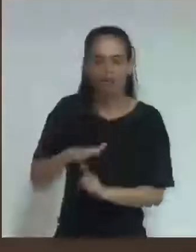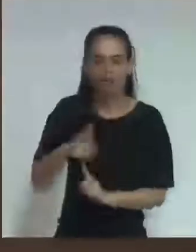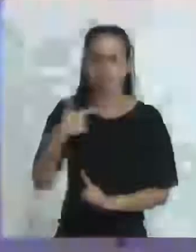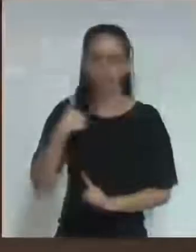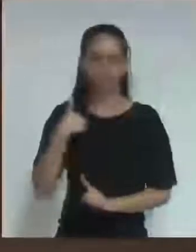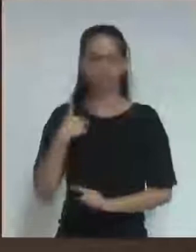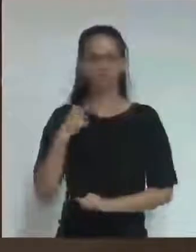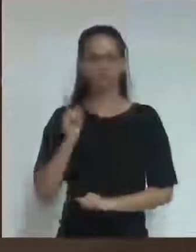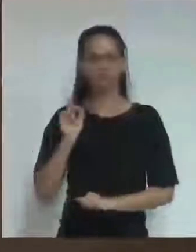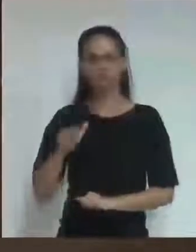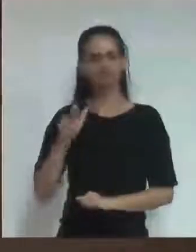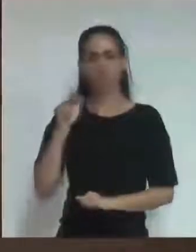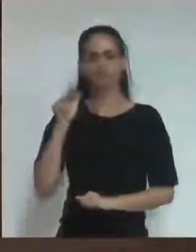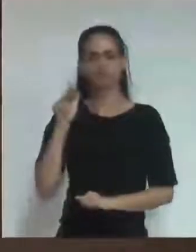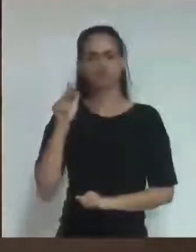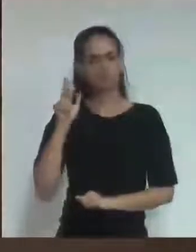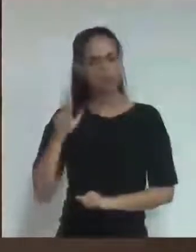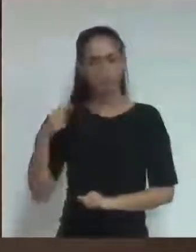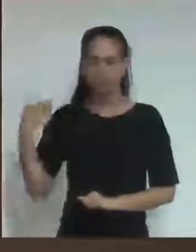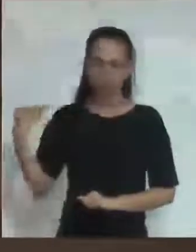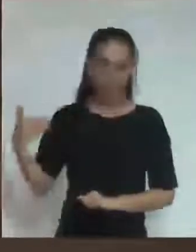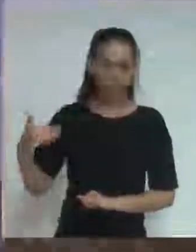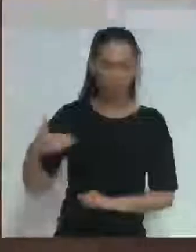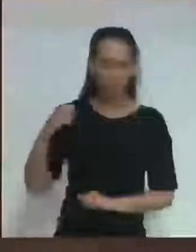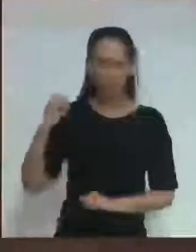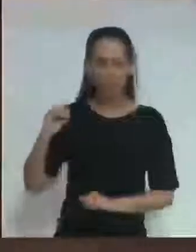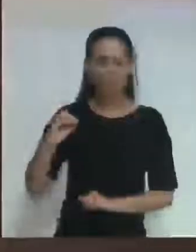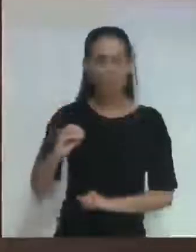tentativa de intimidação de qualquer tipo. Nunca fiz e nunca vou fazer.